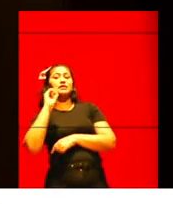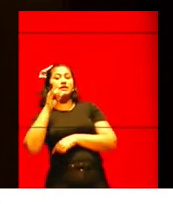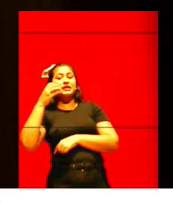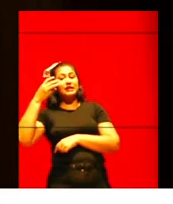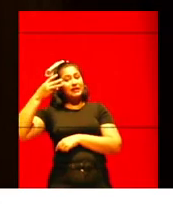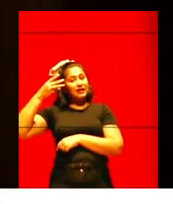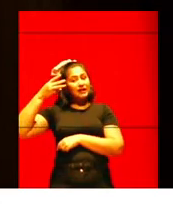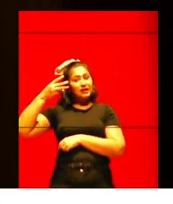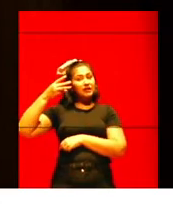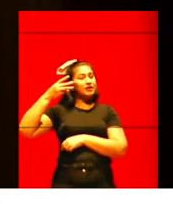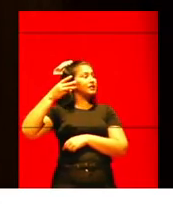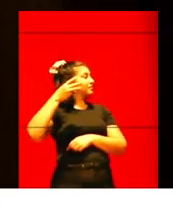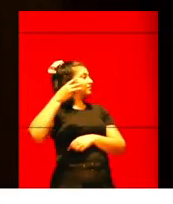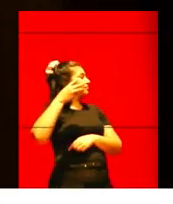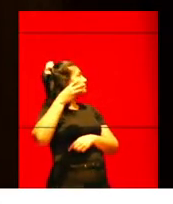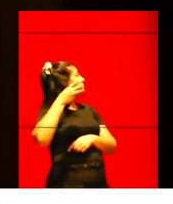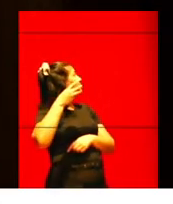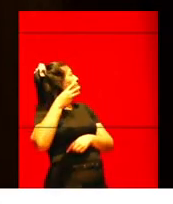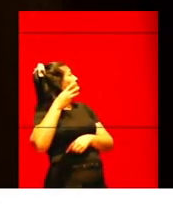tripla?